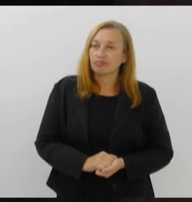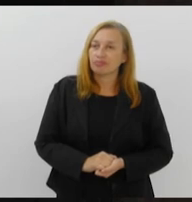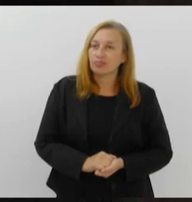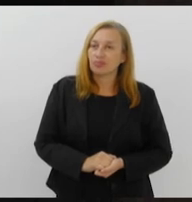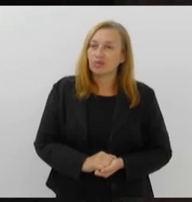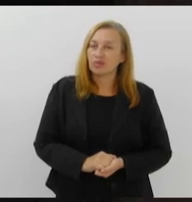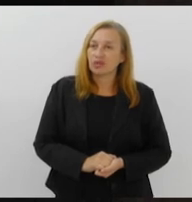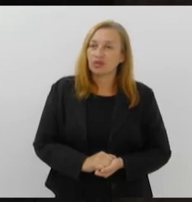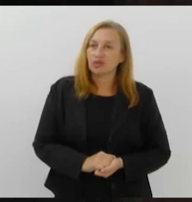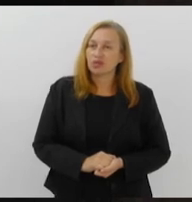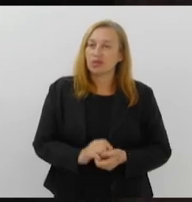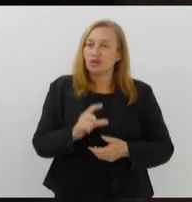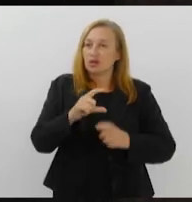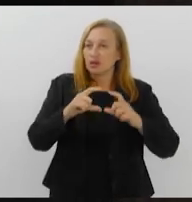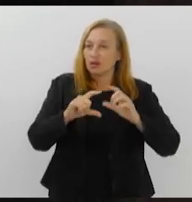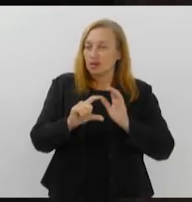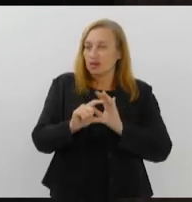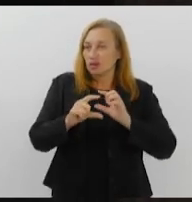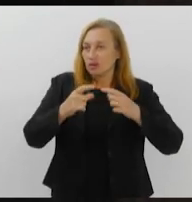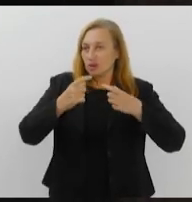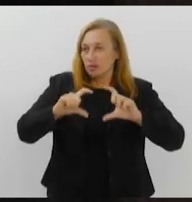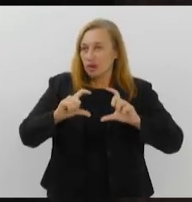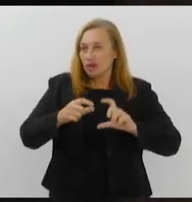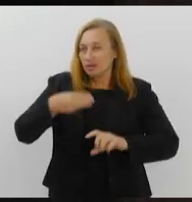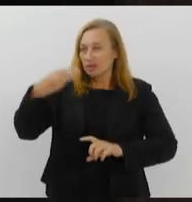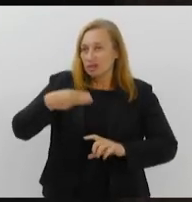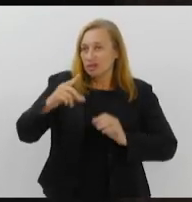Suprime-se o parágrafo 3º do artigo 1º.